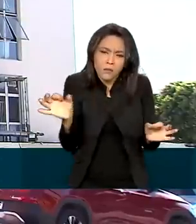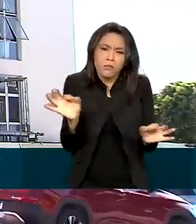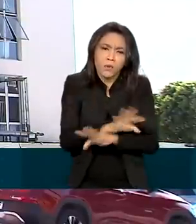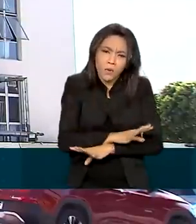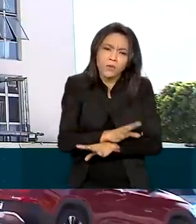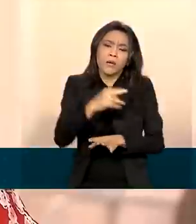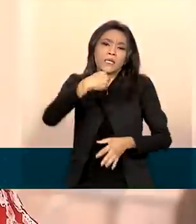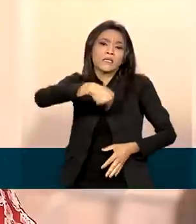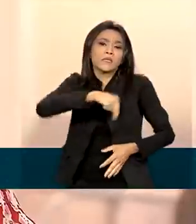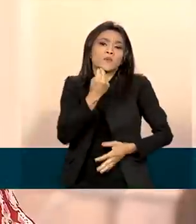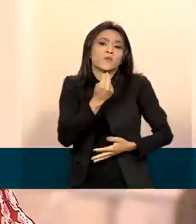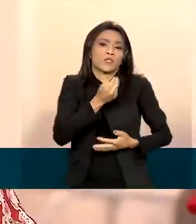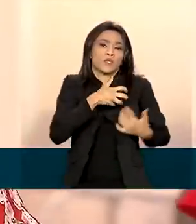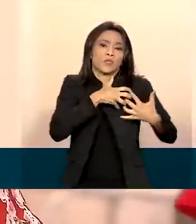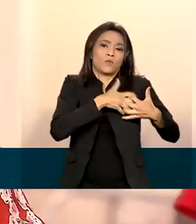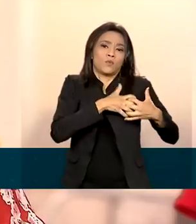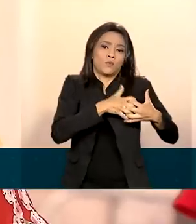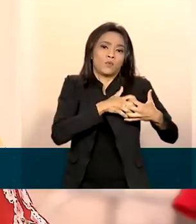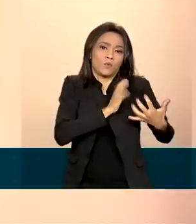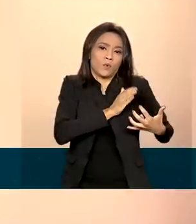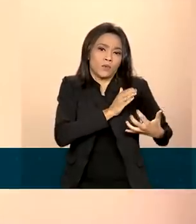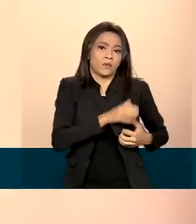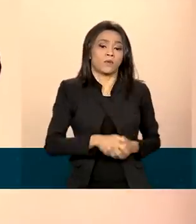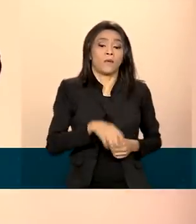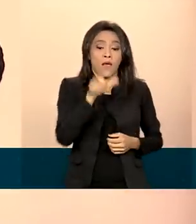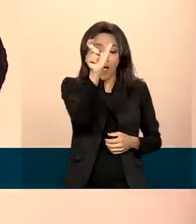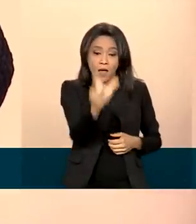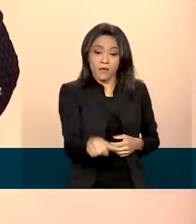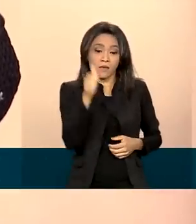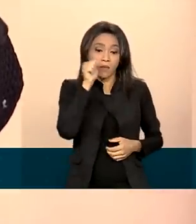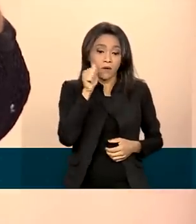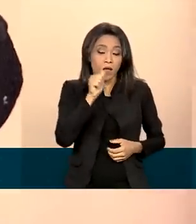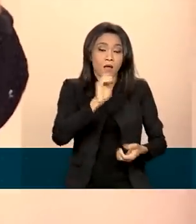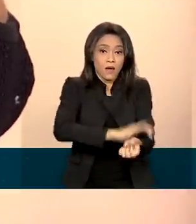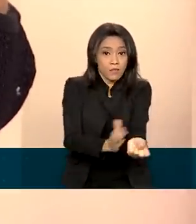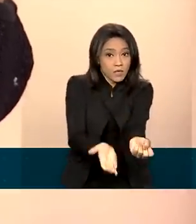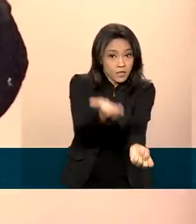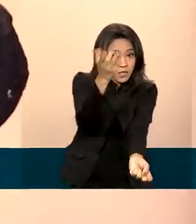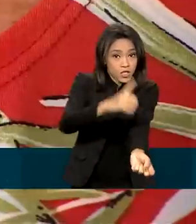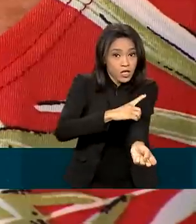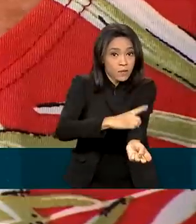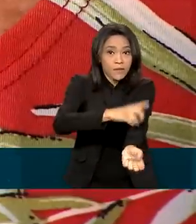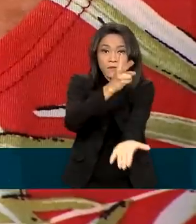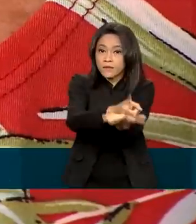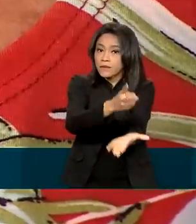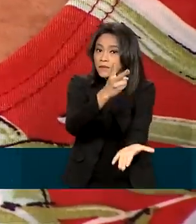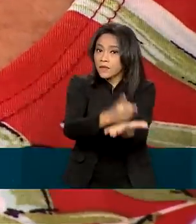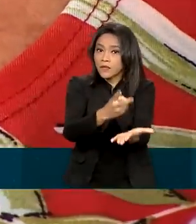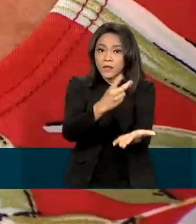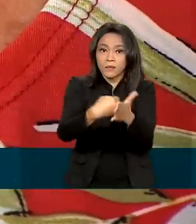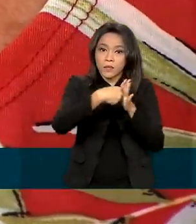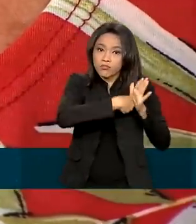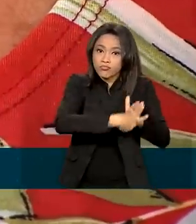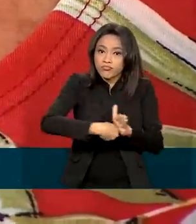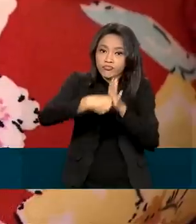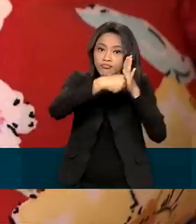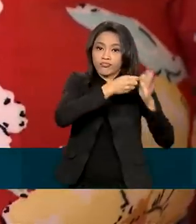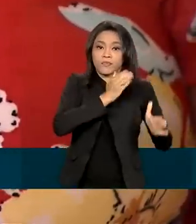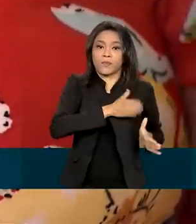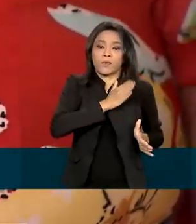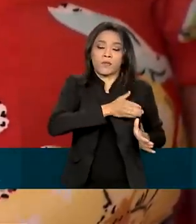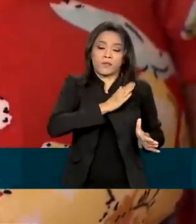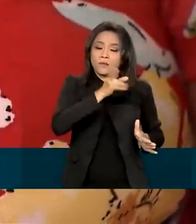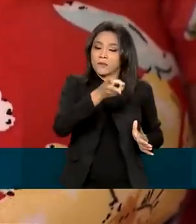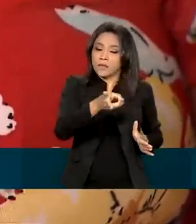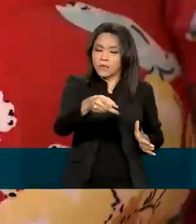cirurgia vascular. Com hipertensão e diabetes, Dona Maria está sempre em dia com check-up do coração. O cuidado vai muito